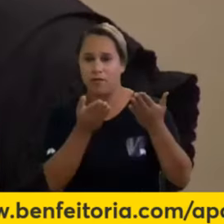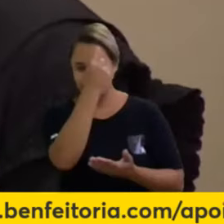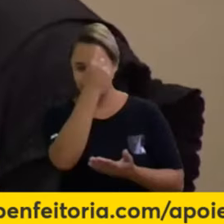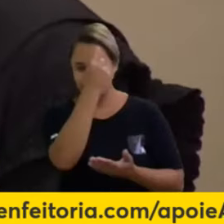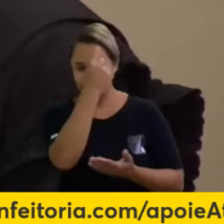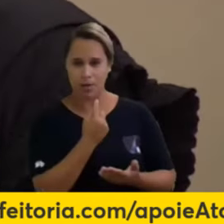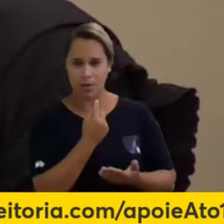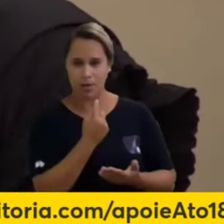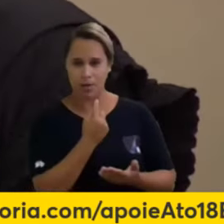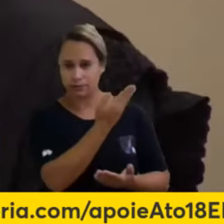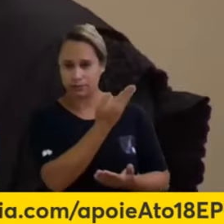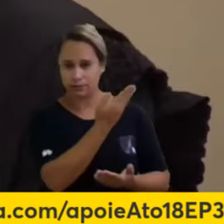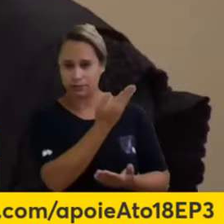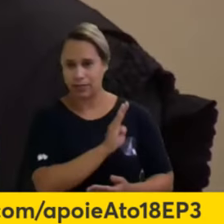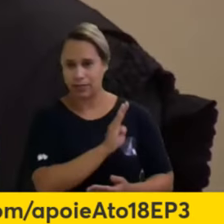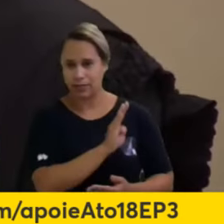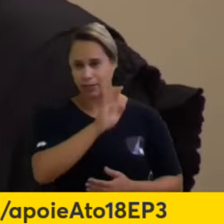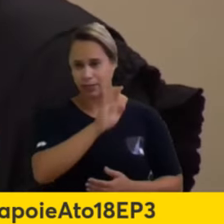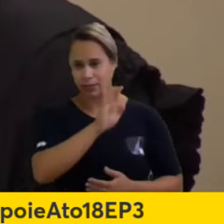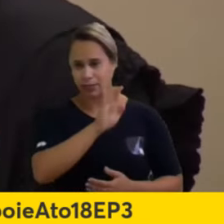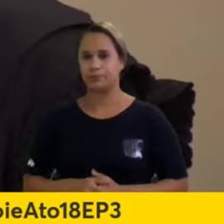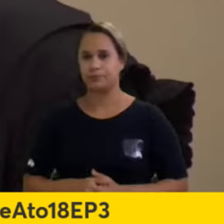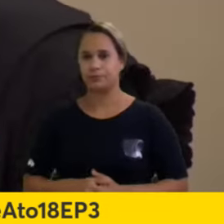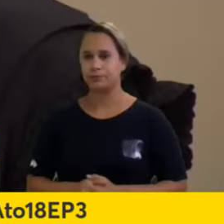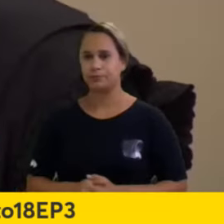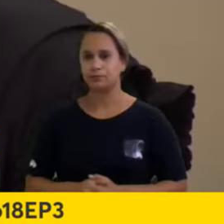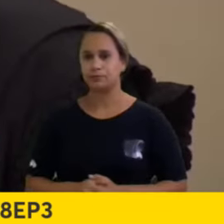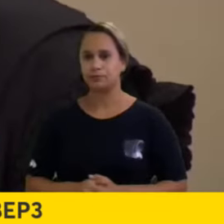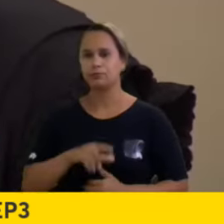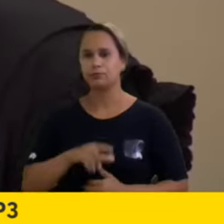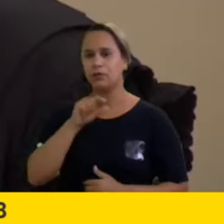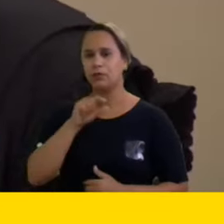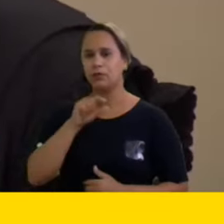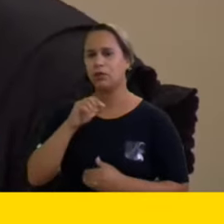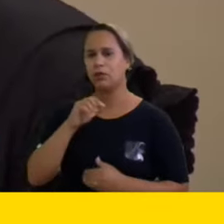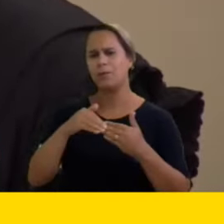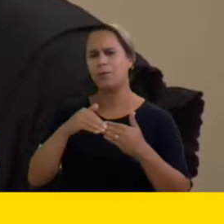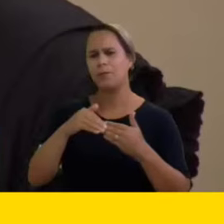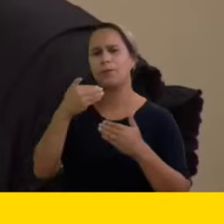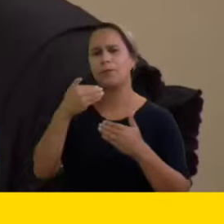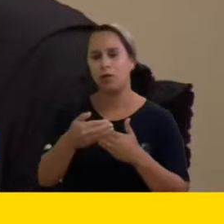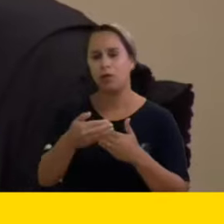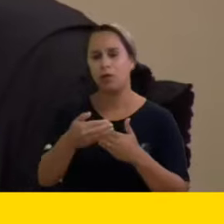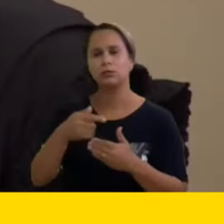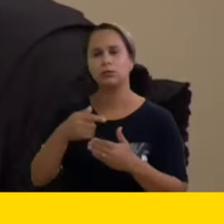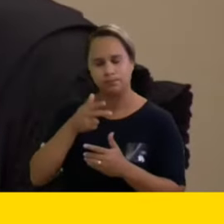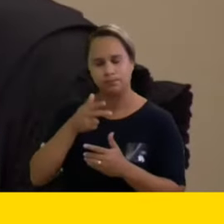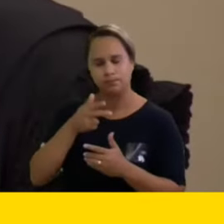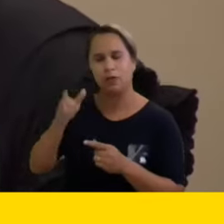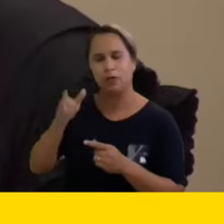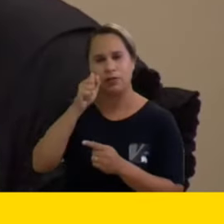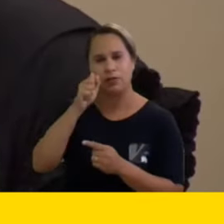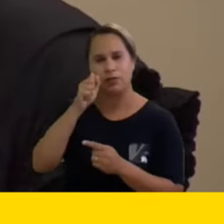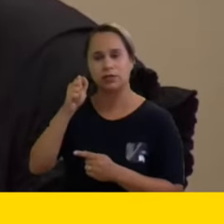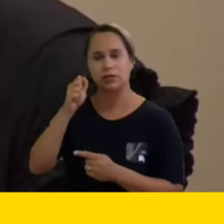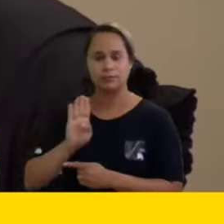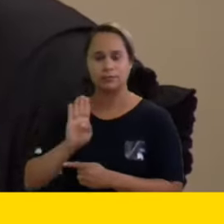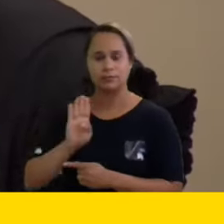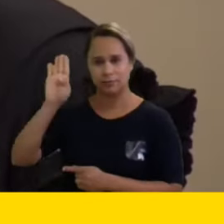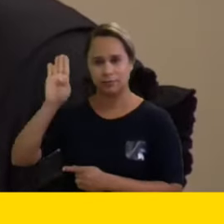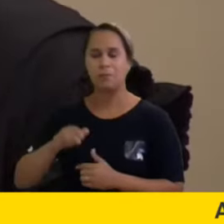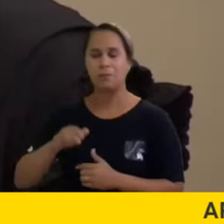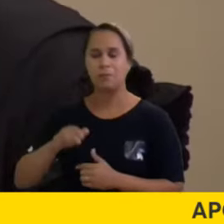serviço com o pleito é de é de se destacar que mesmo após ele ter sido eleito ainda persistir as ameaças e o Senado encampou